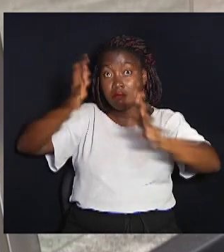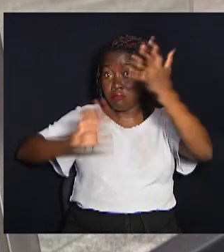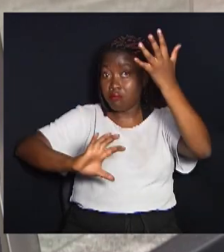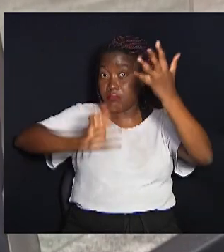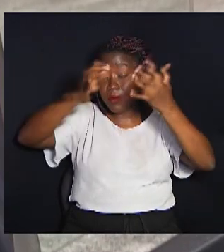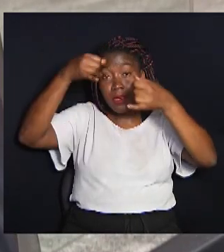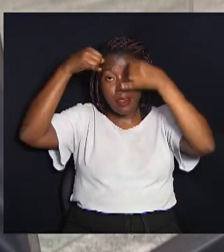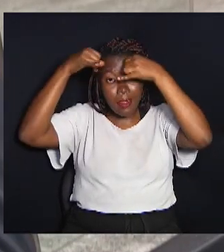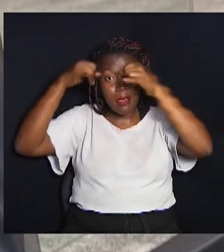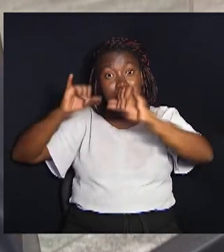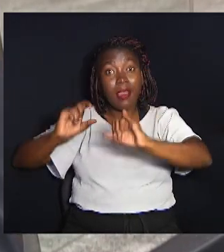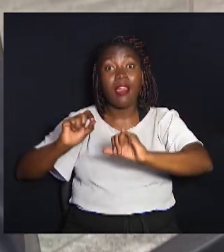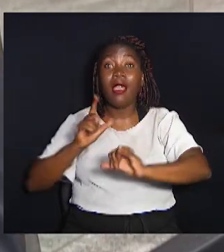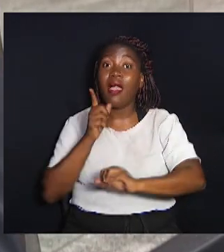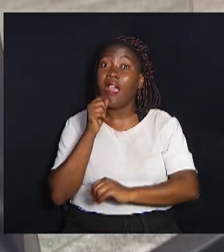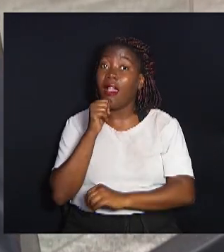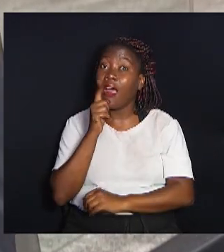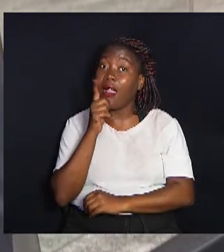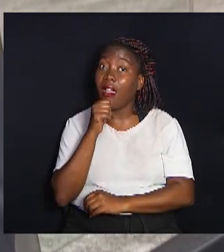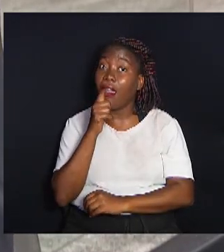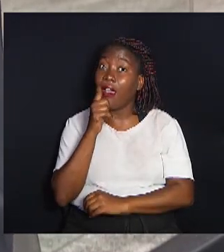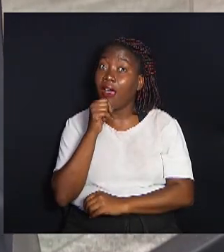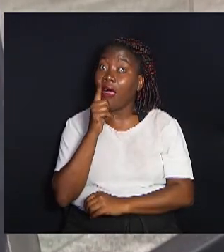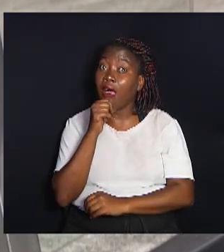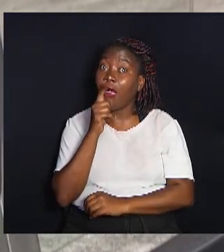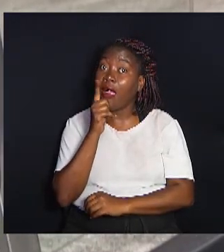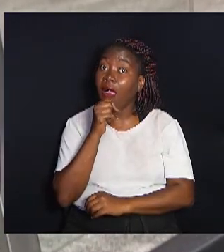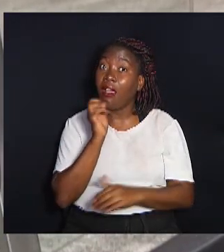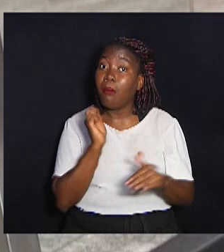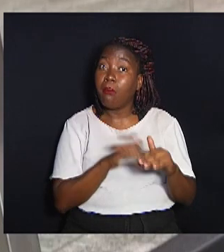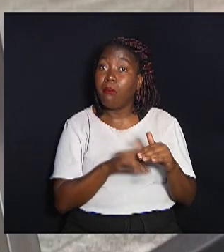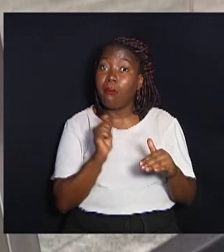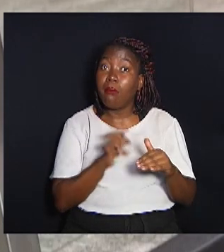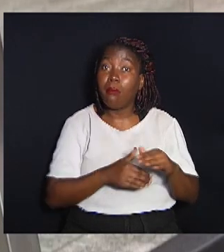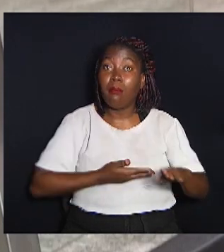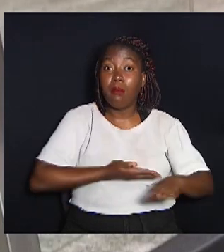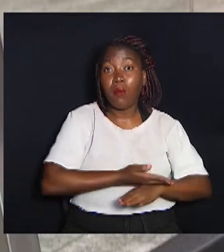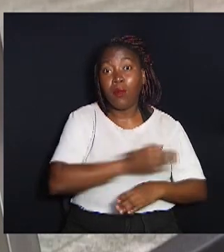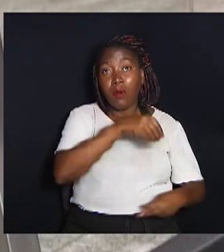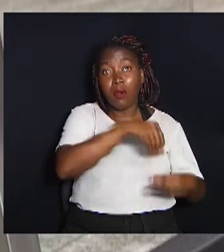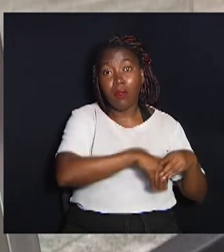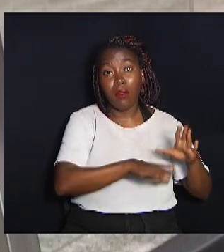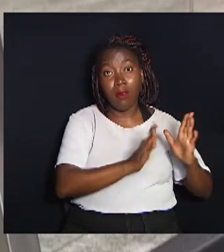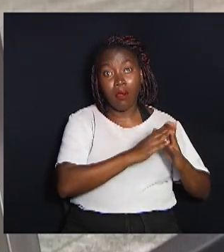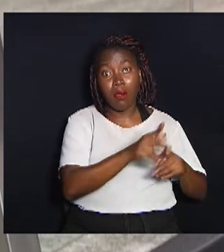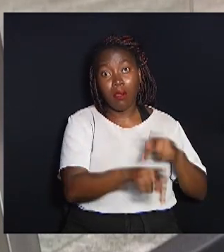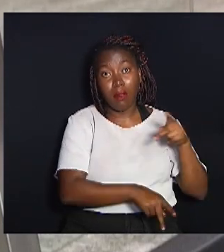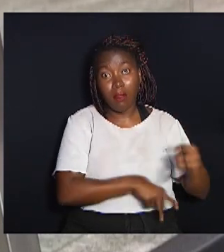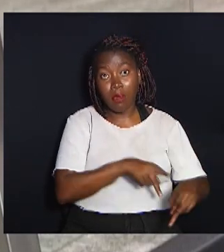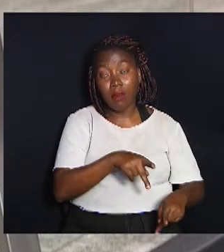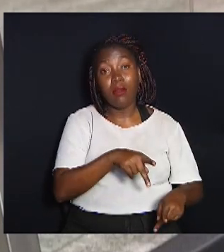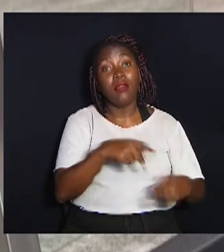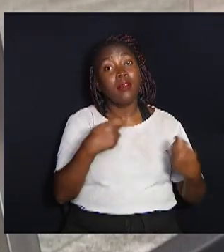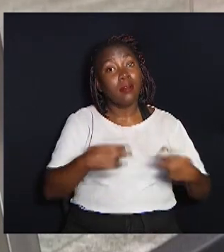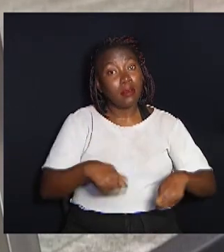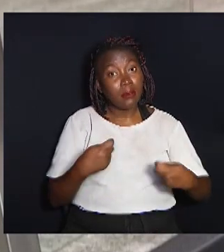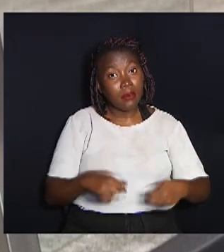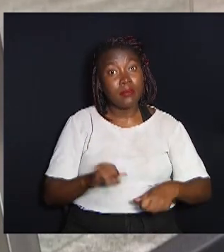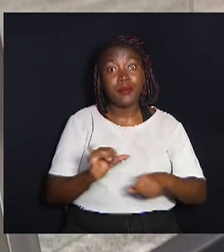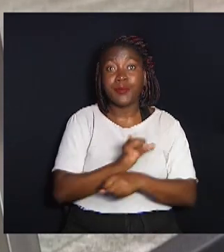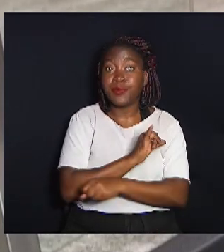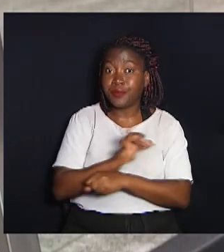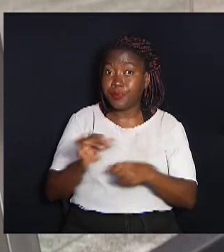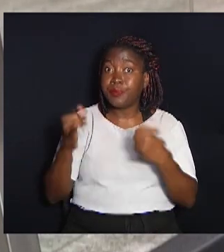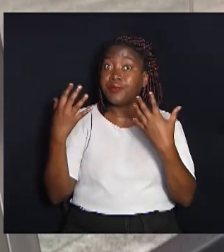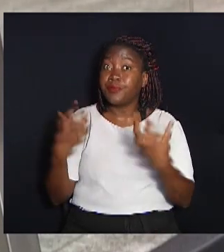evitar que a água fique acumulada e entre na casa da população, necessita que medidas sejam adotadas de